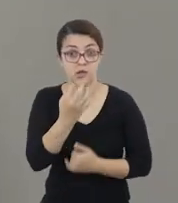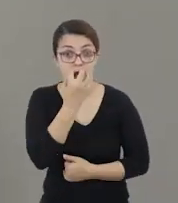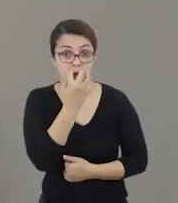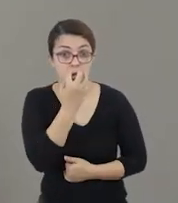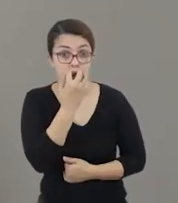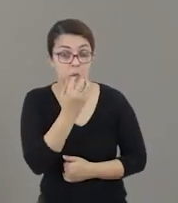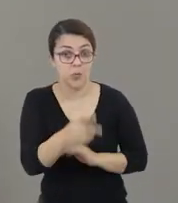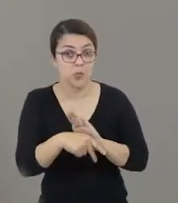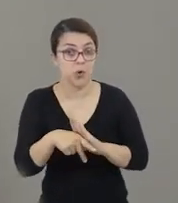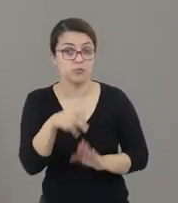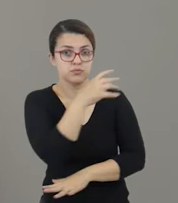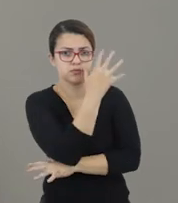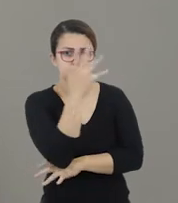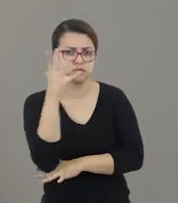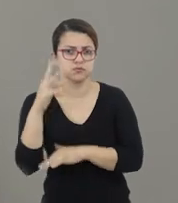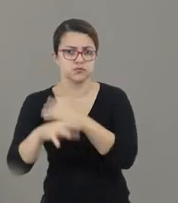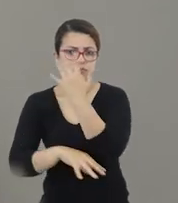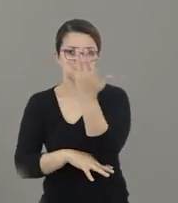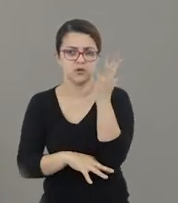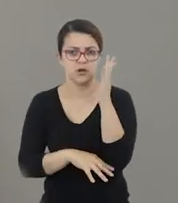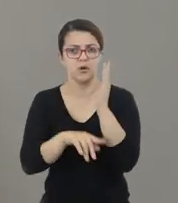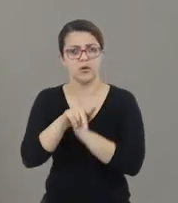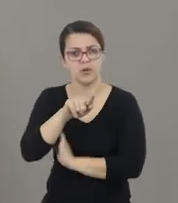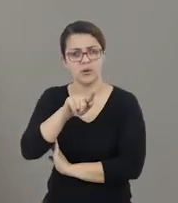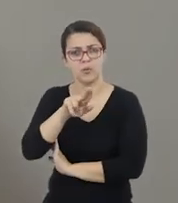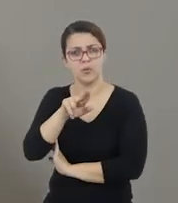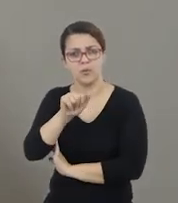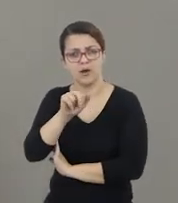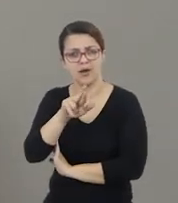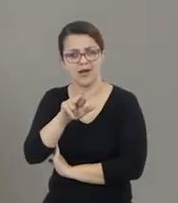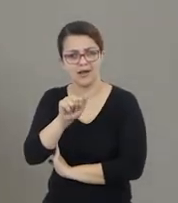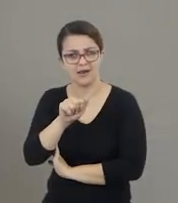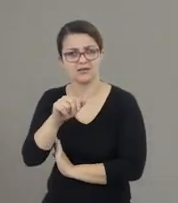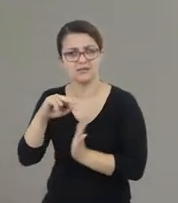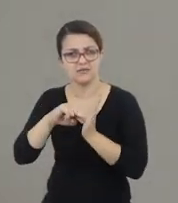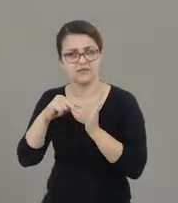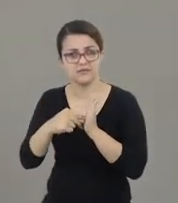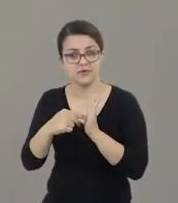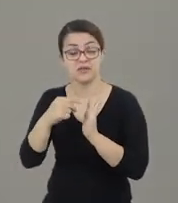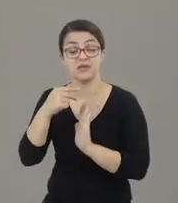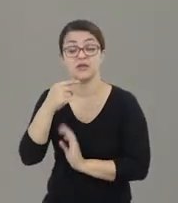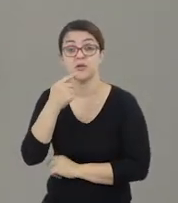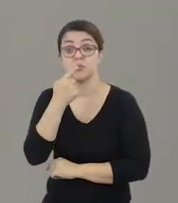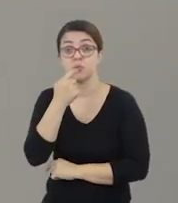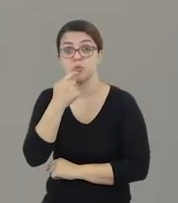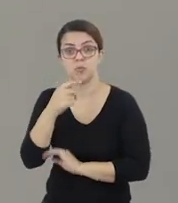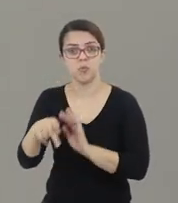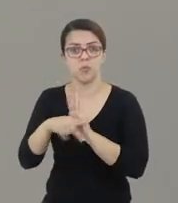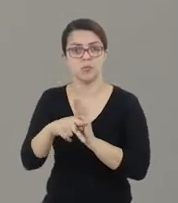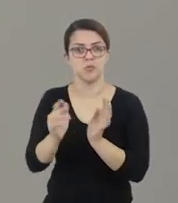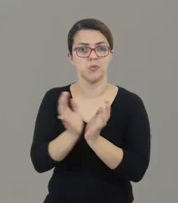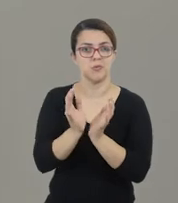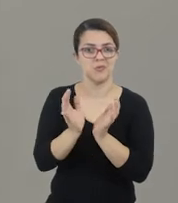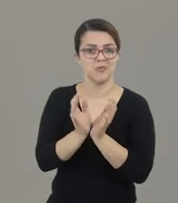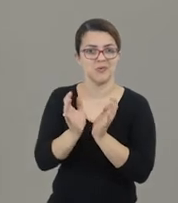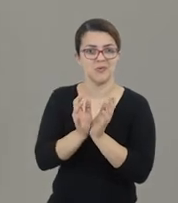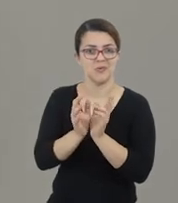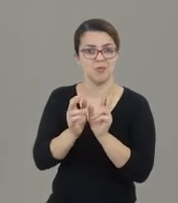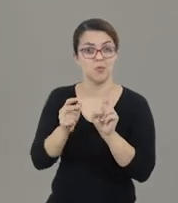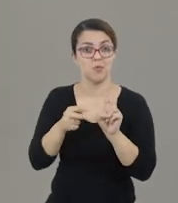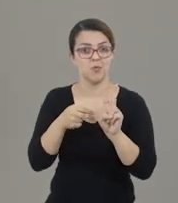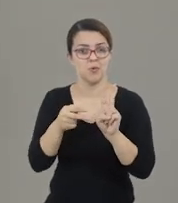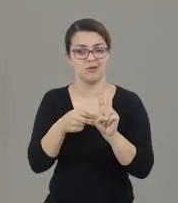cão selvagem. Guará quer dizer vermelho na língua dos tupis, guaranis, né? E o